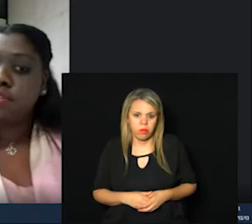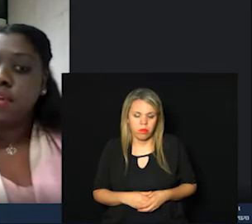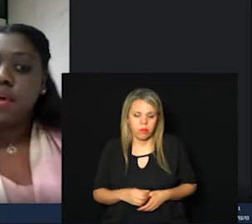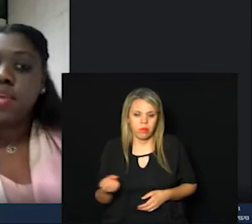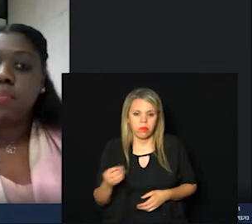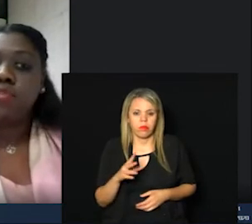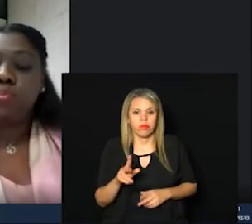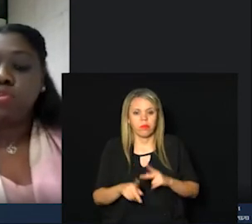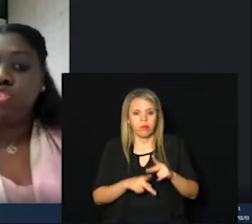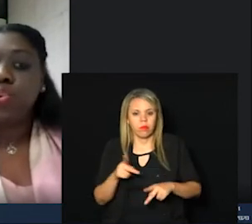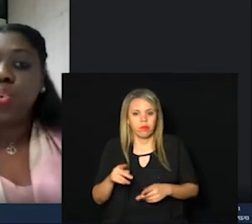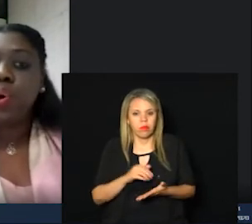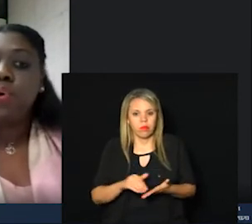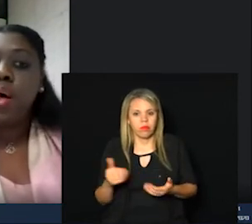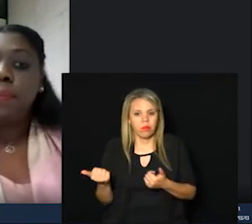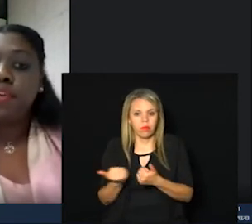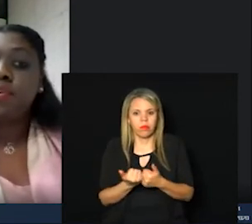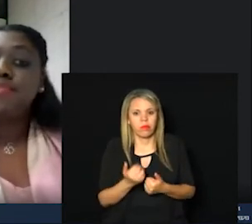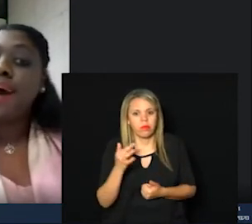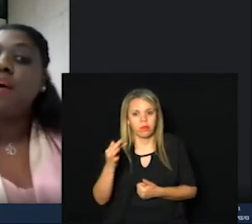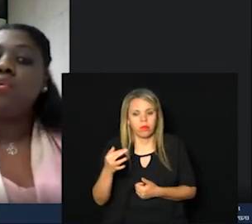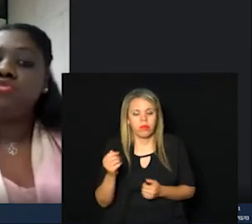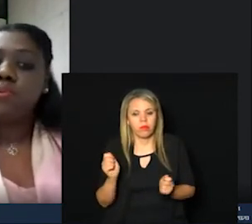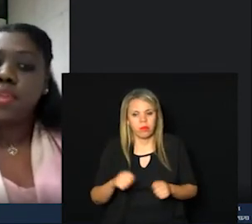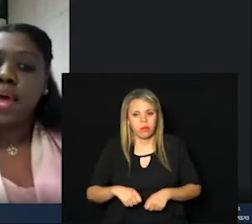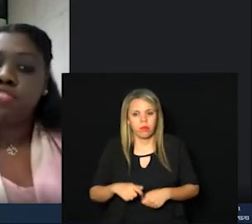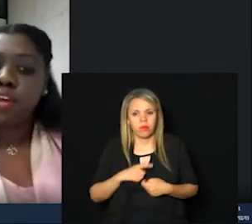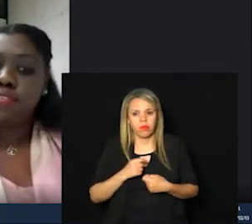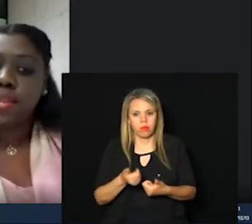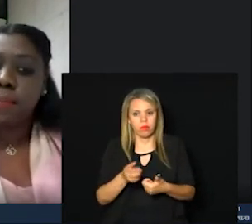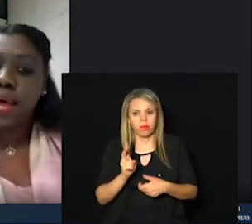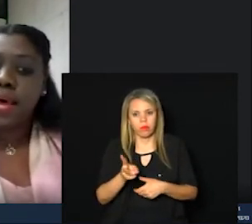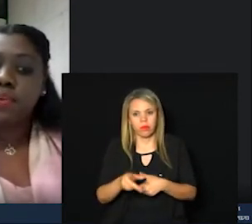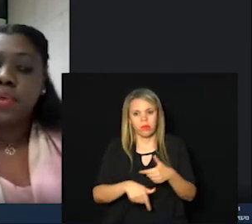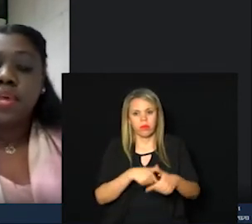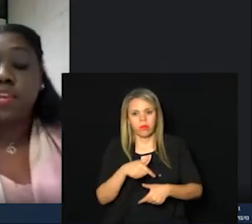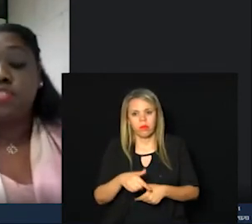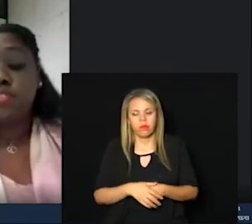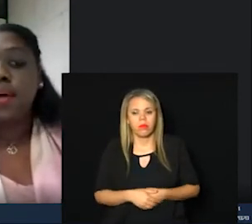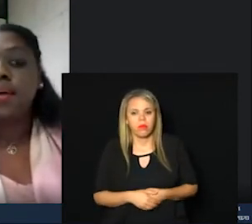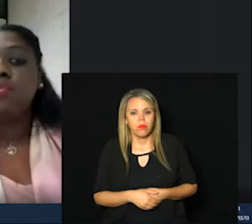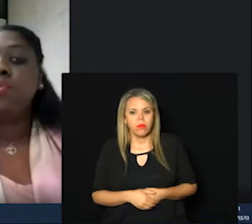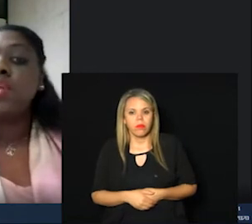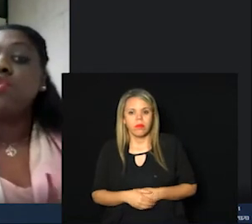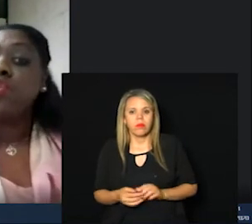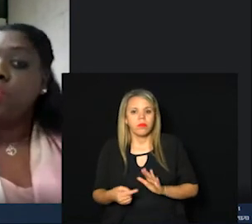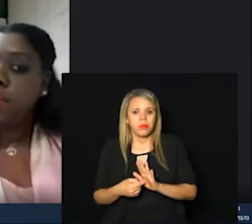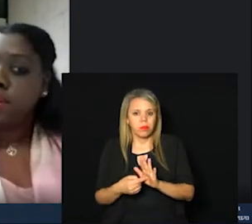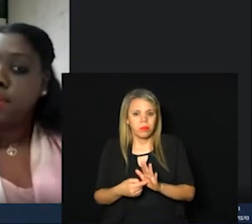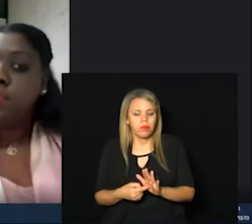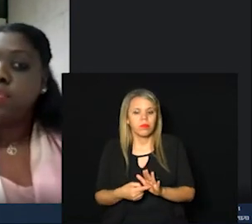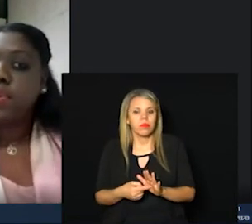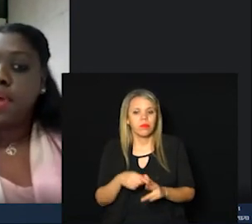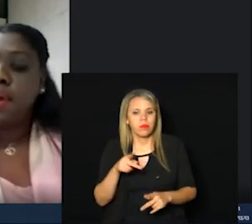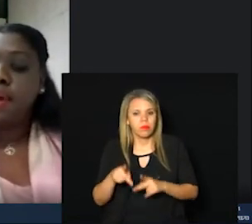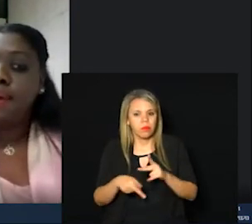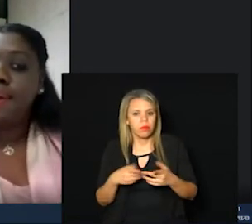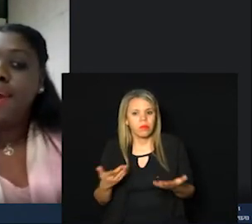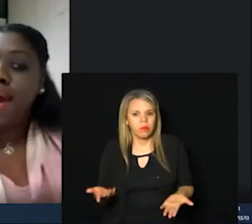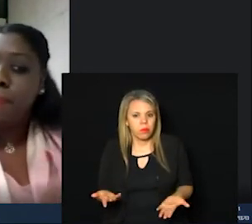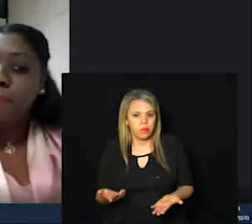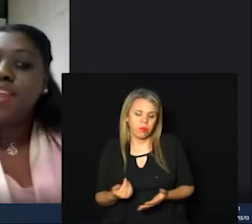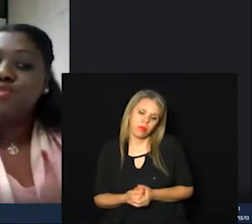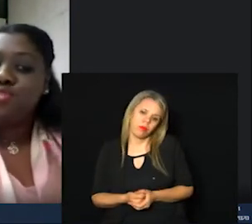gestores que me substituam possam dar continuidade a esse trabalho, e destacando o indutora, porque